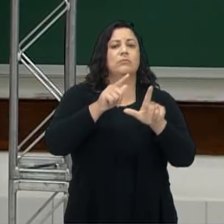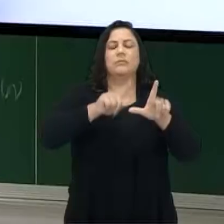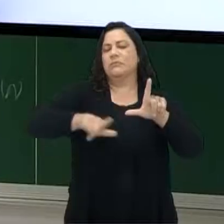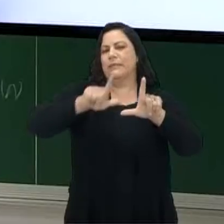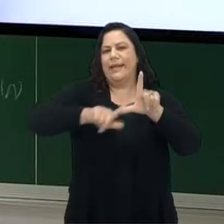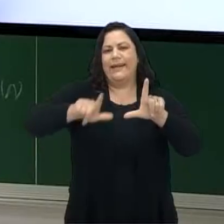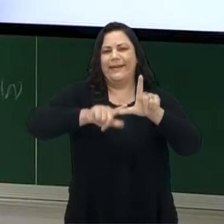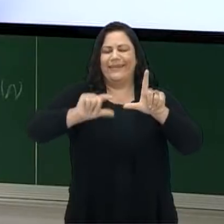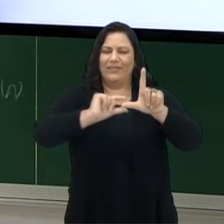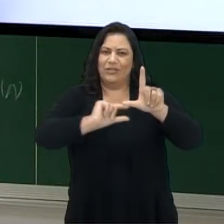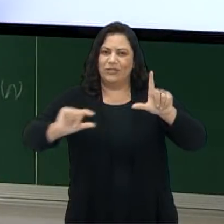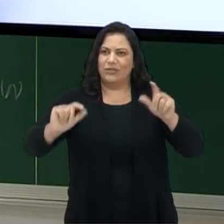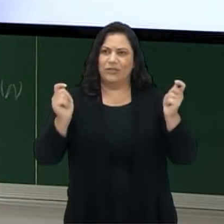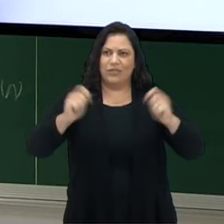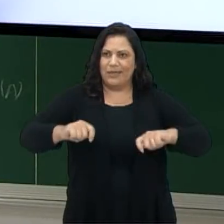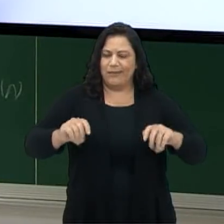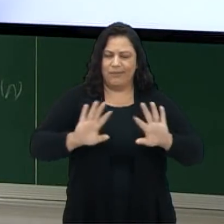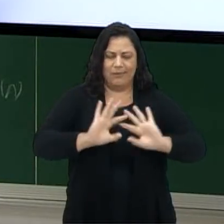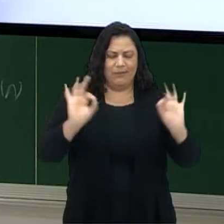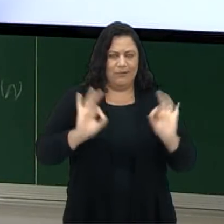Não precisa ter o percentual